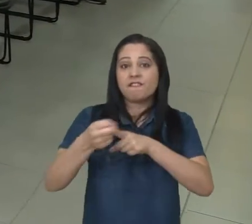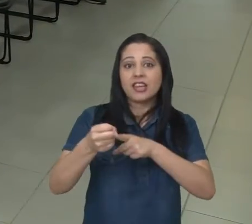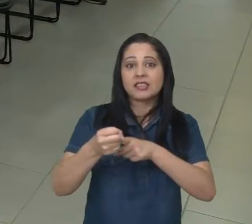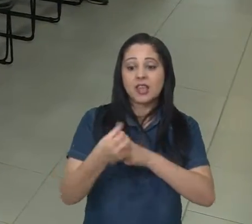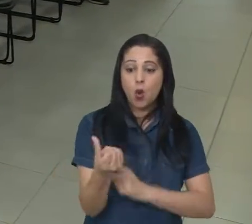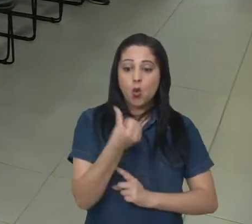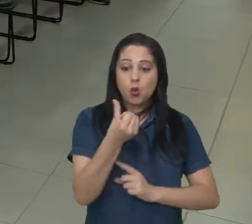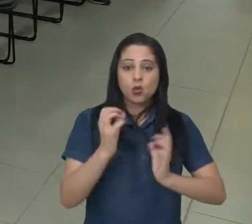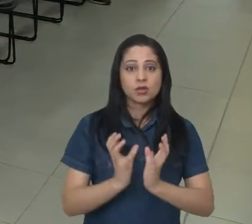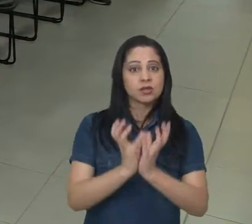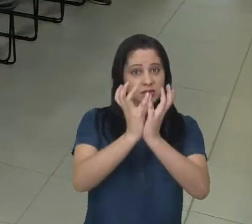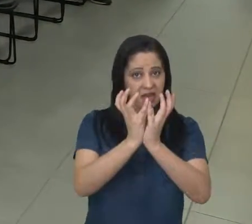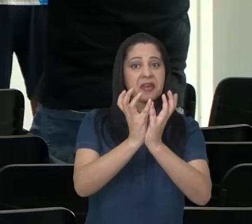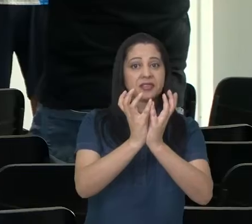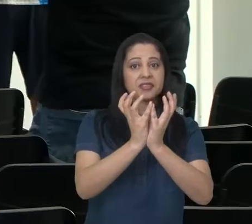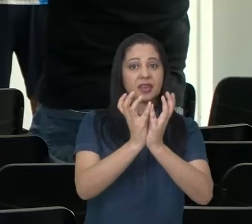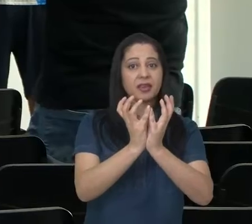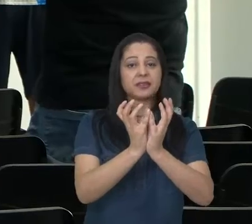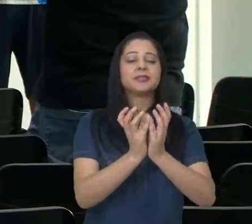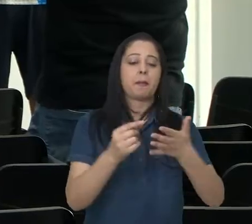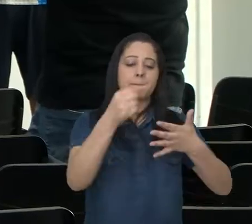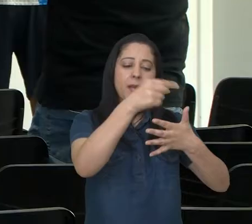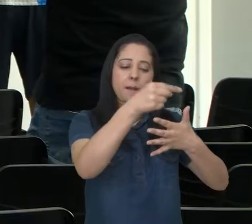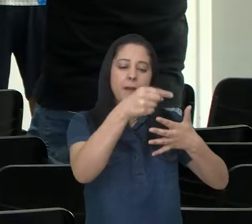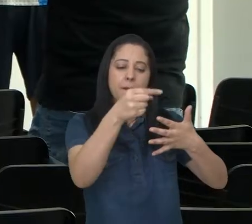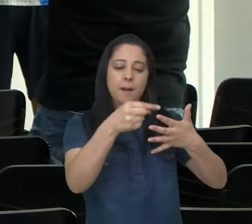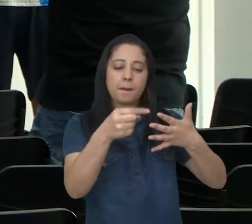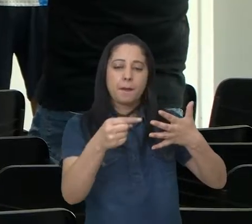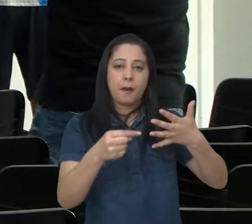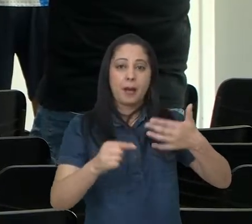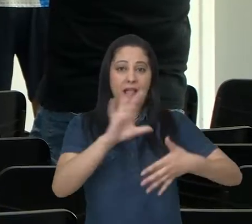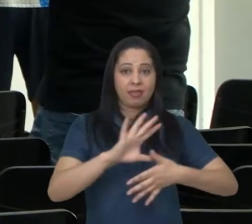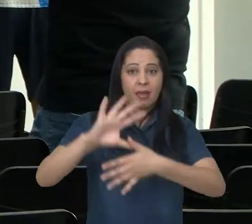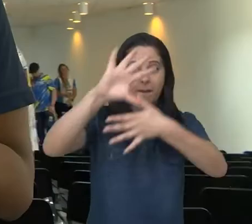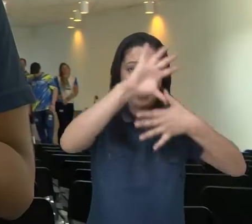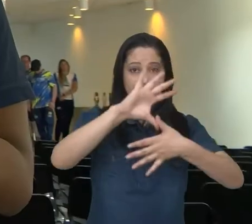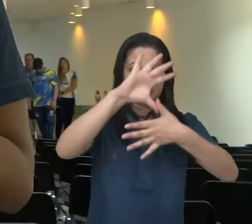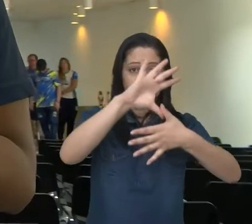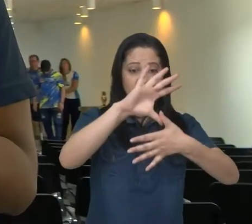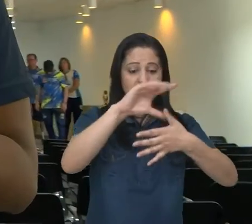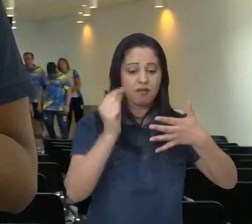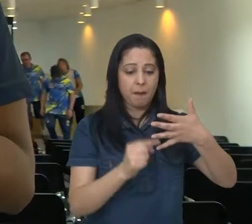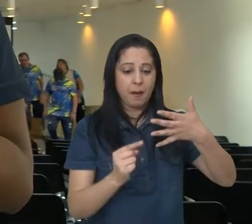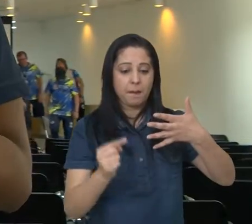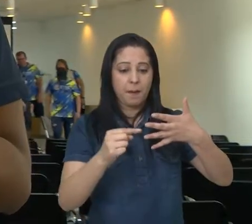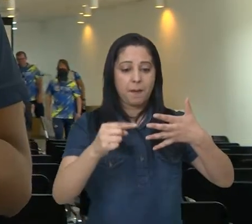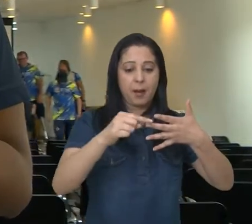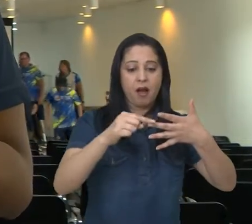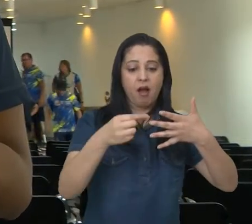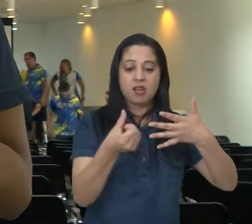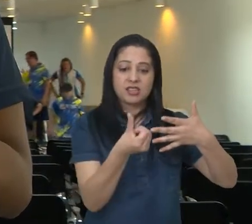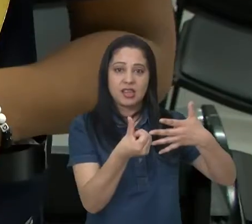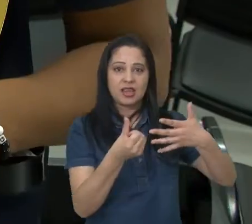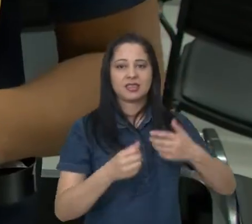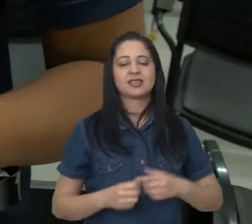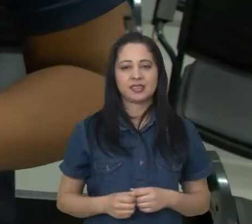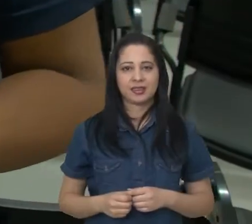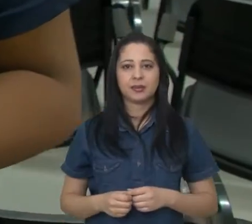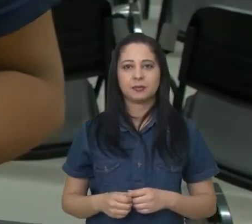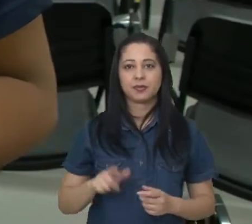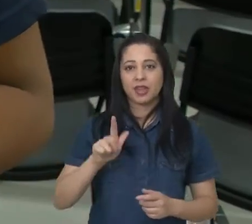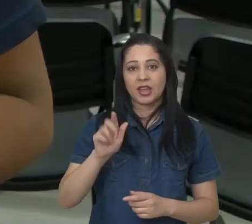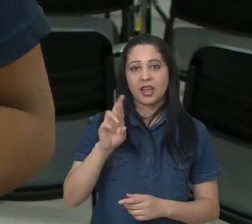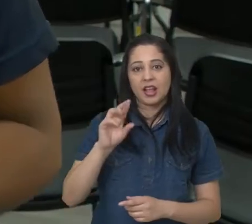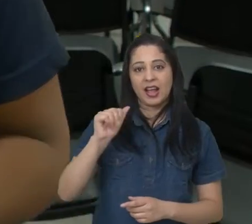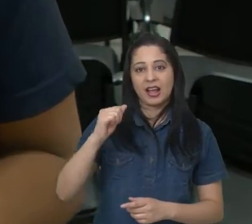na maior competição esportiva entre cidades da América Latina, sendo o 4º de maneira consecutiva. A